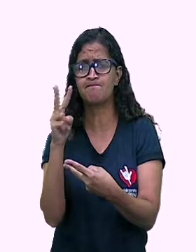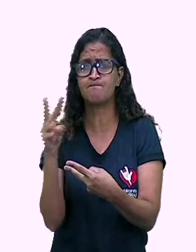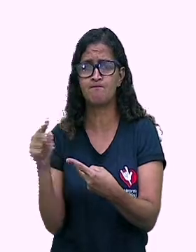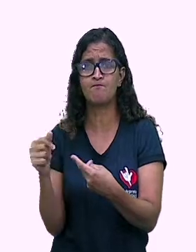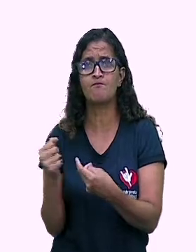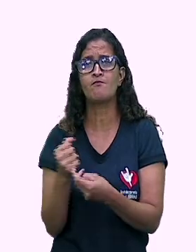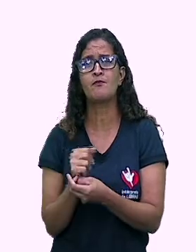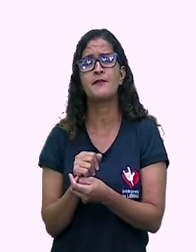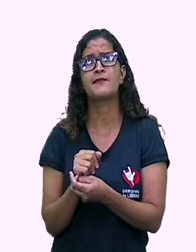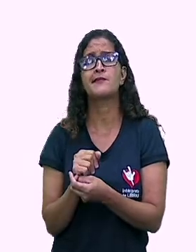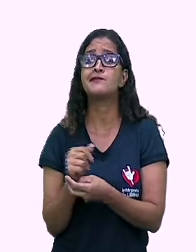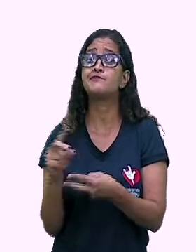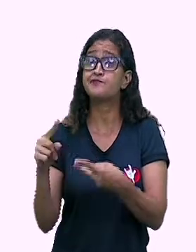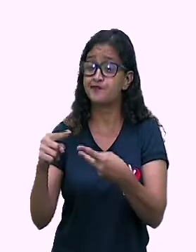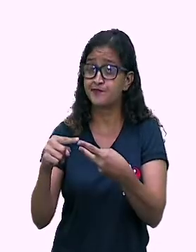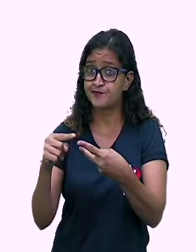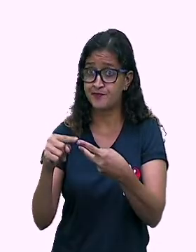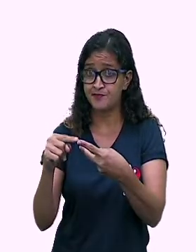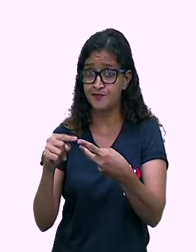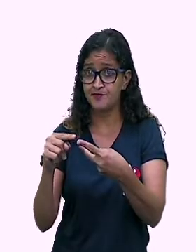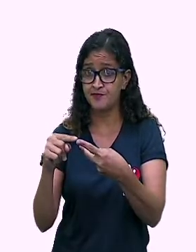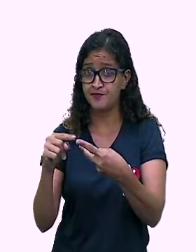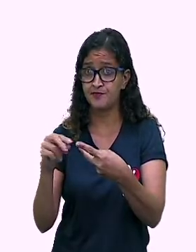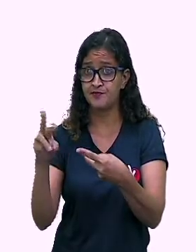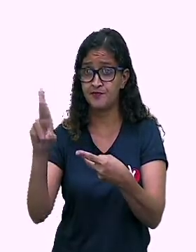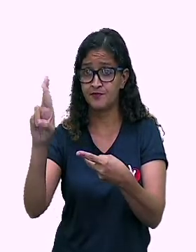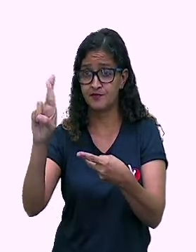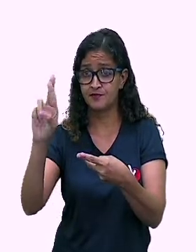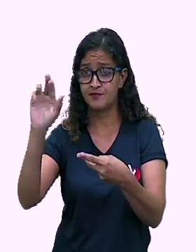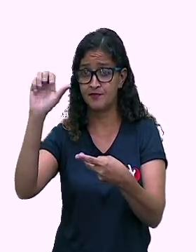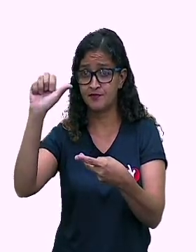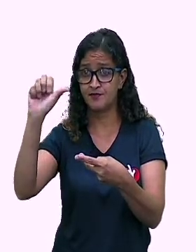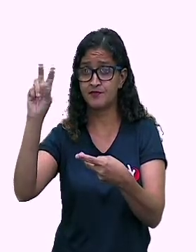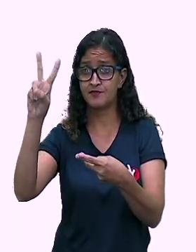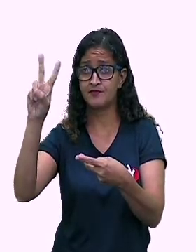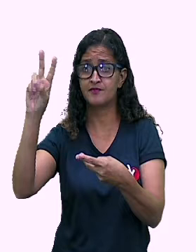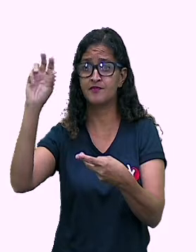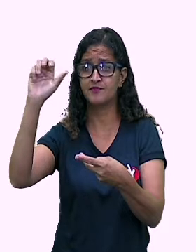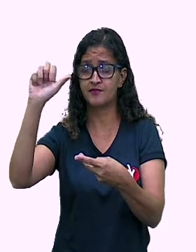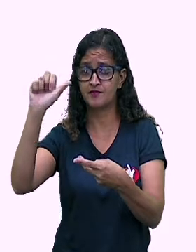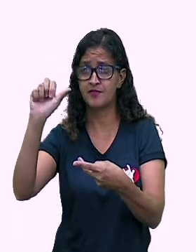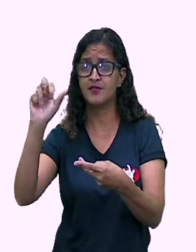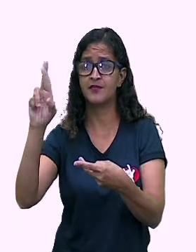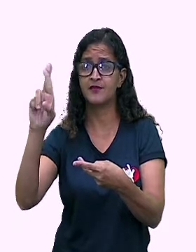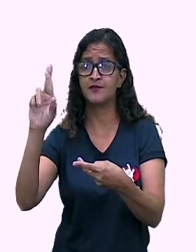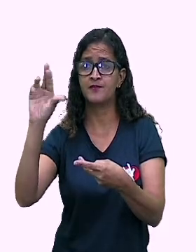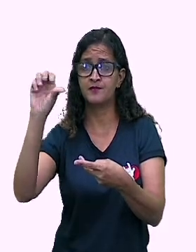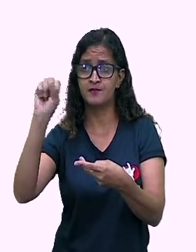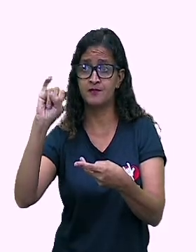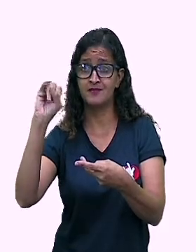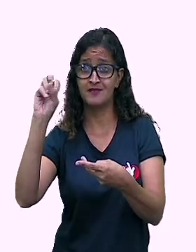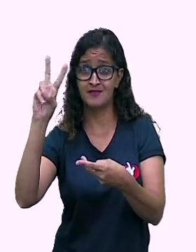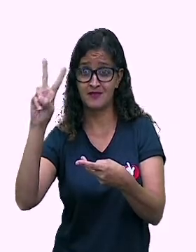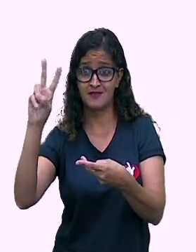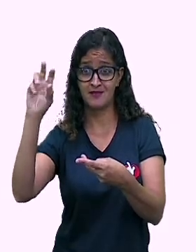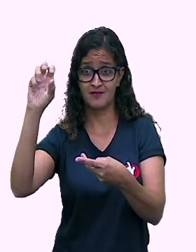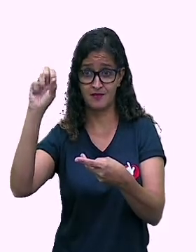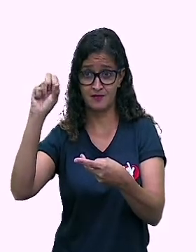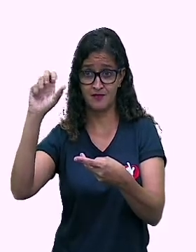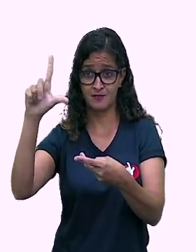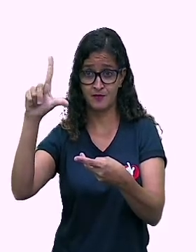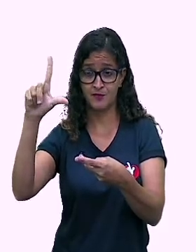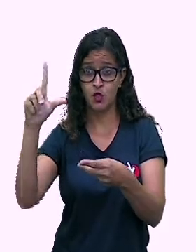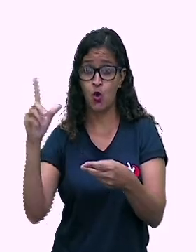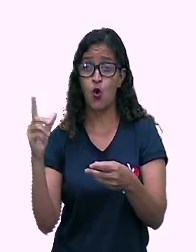recordar que reversível é tudo aquilo que consegue voltar ao estado